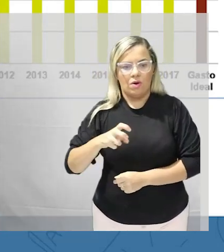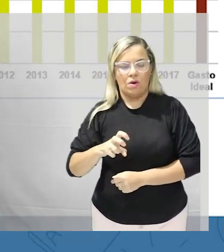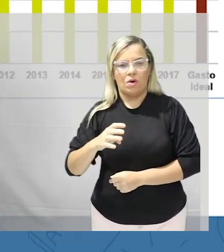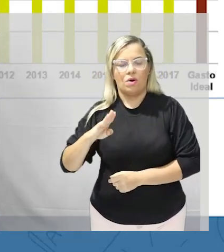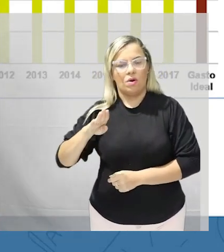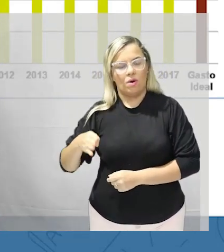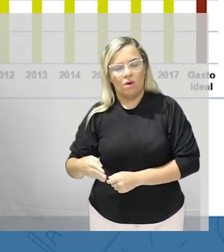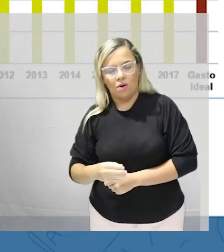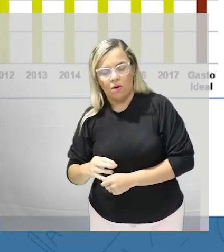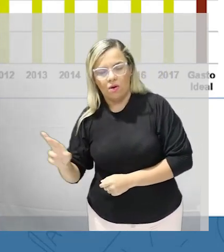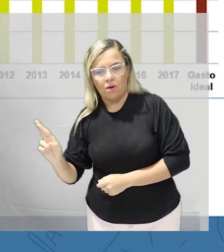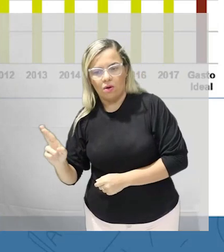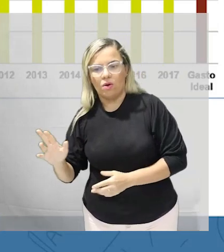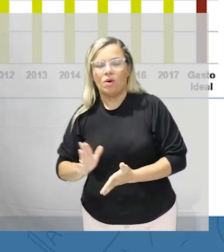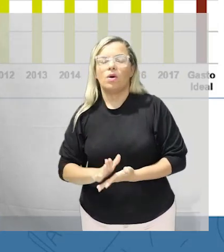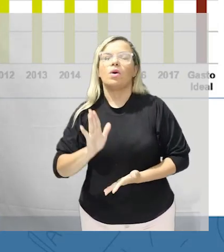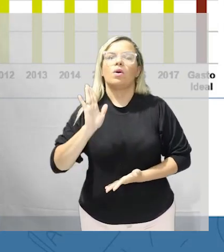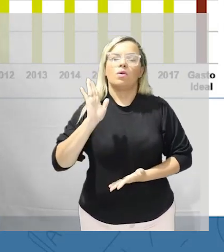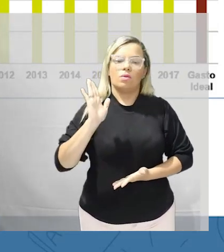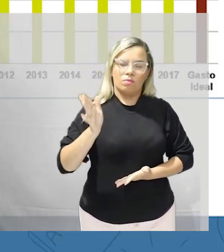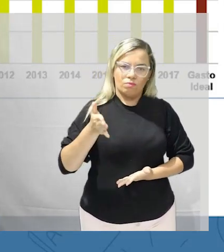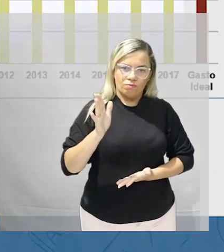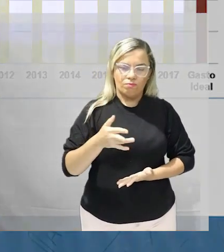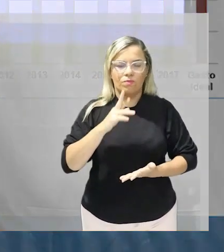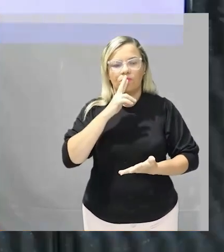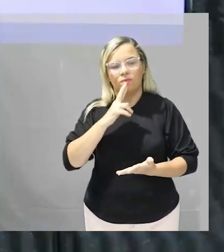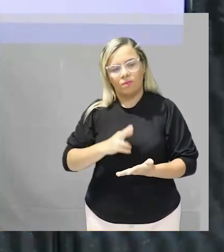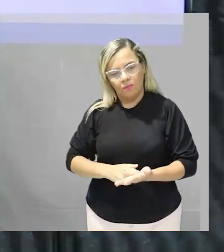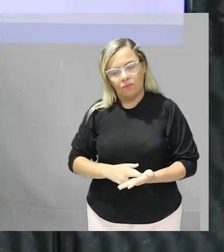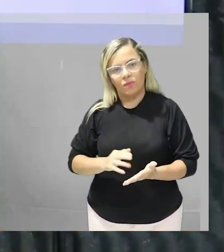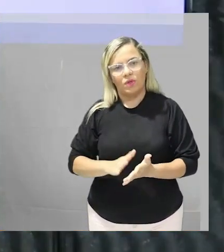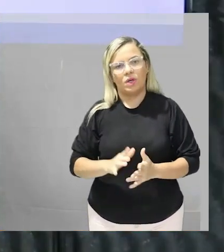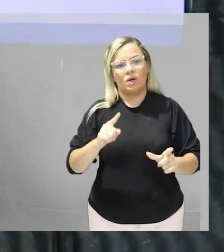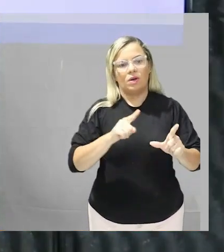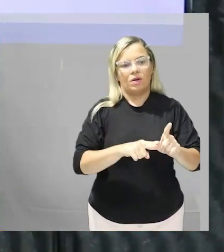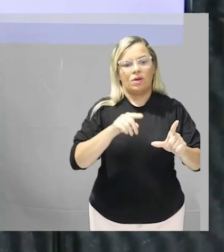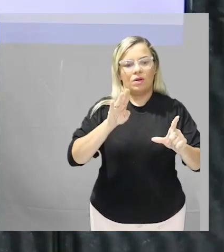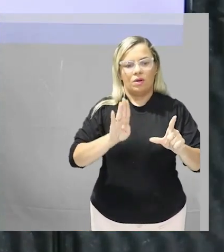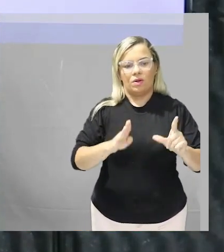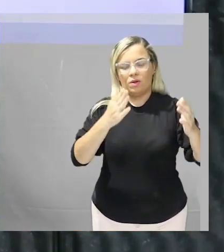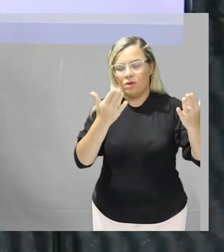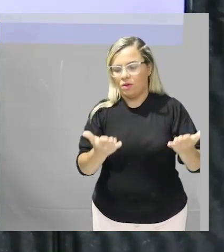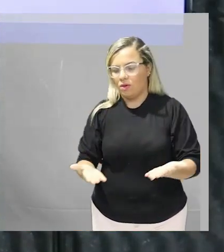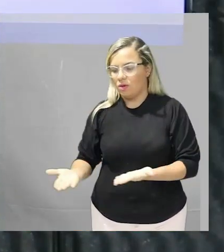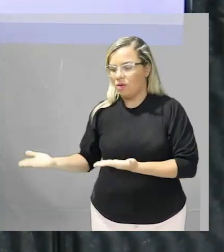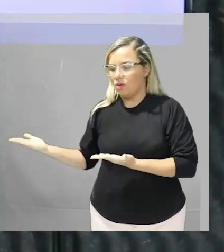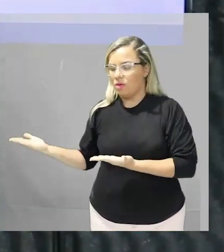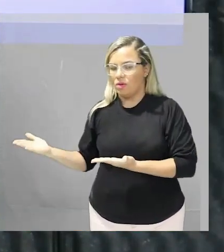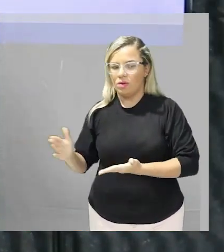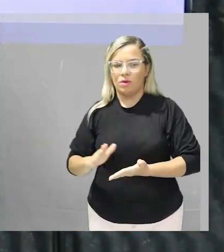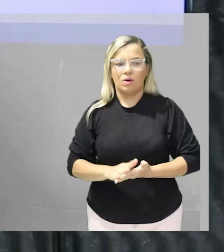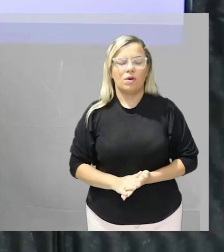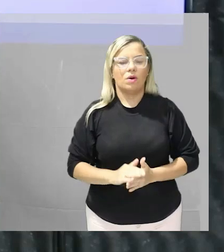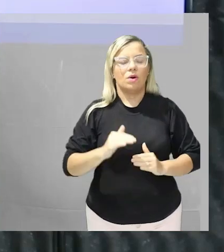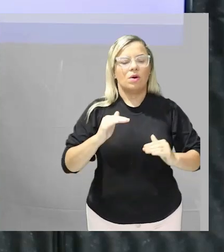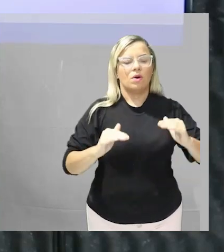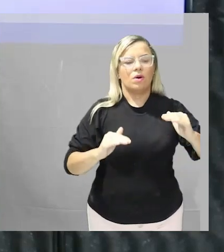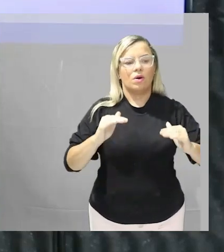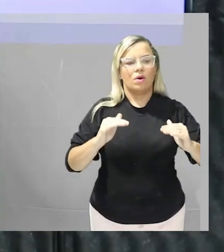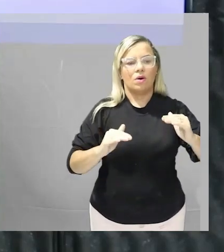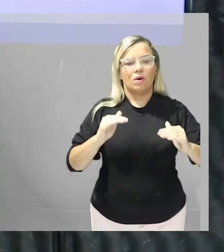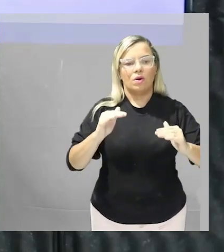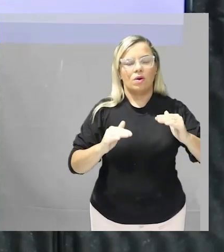pronto estudamos resposta para a letra B essa é a nossa resposta a média aritmética